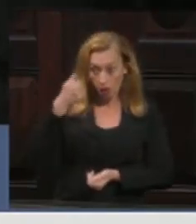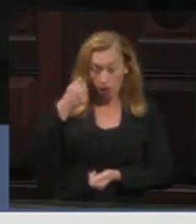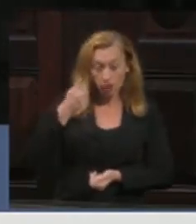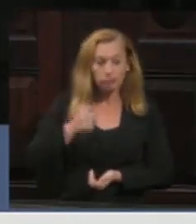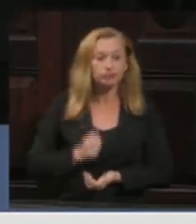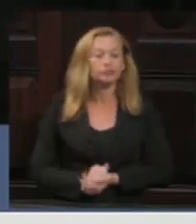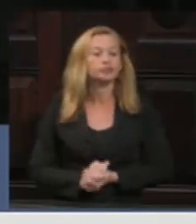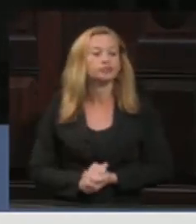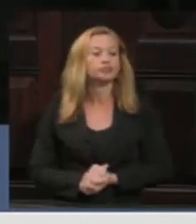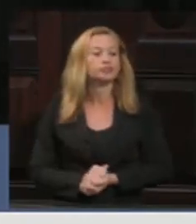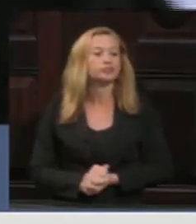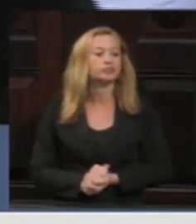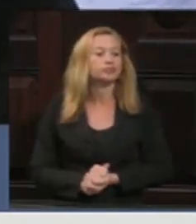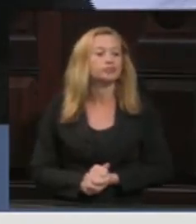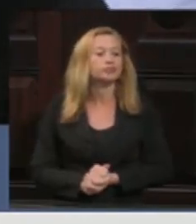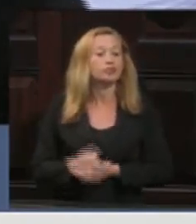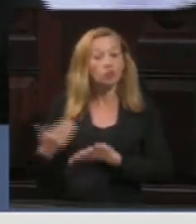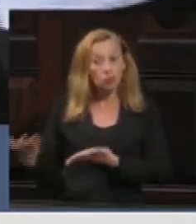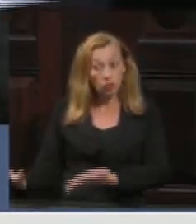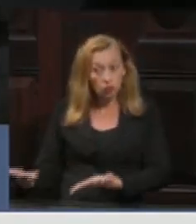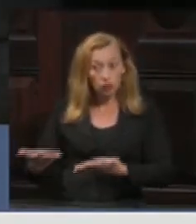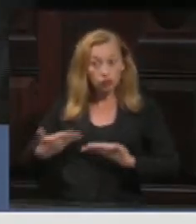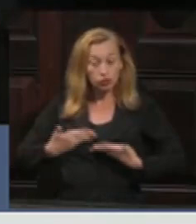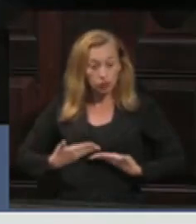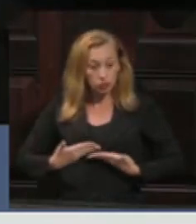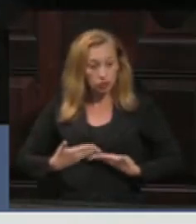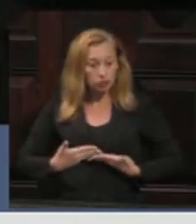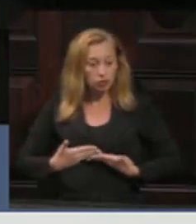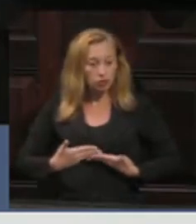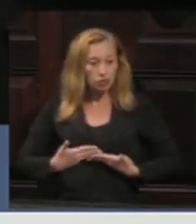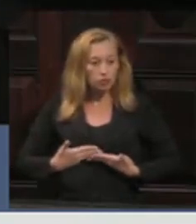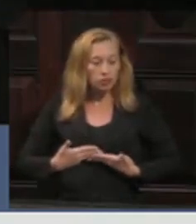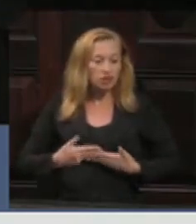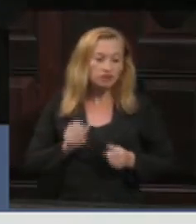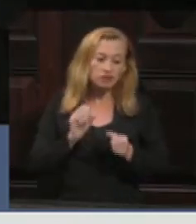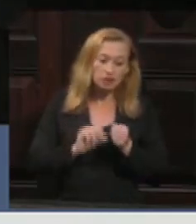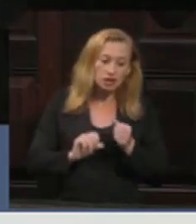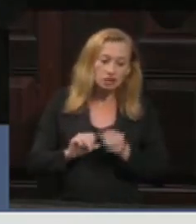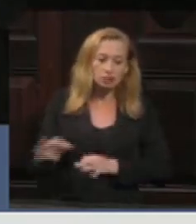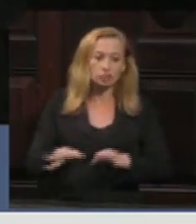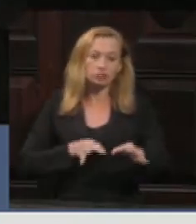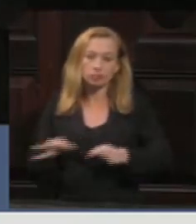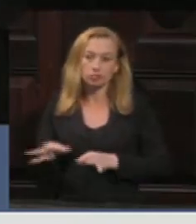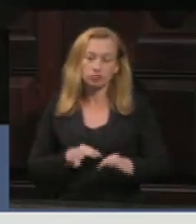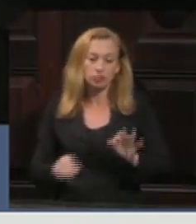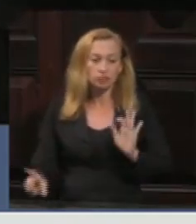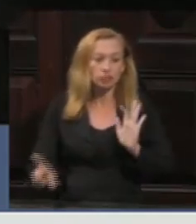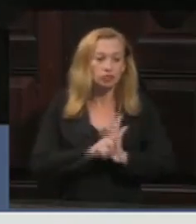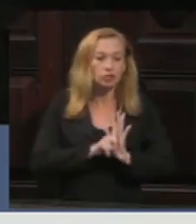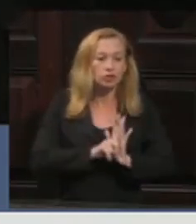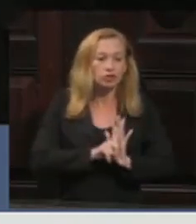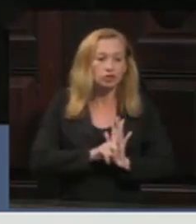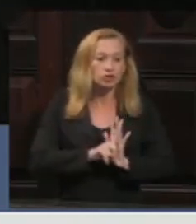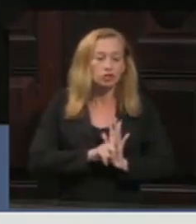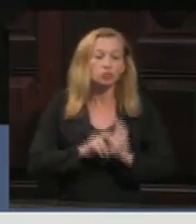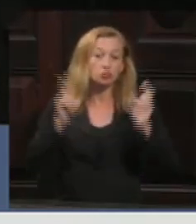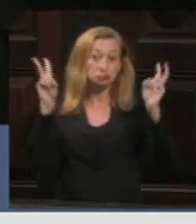me convidou para que construísse esse projeto de lei sobre esse